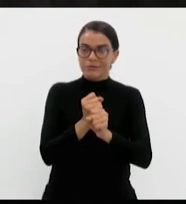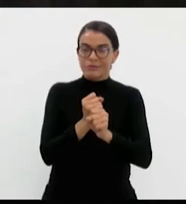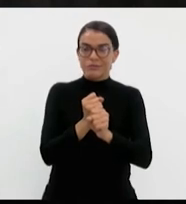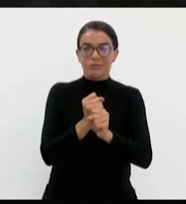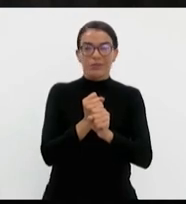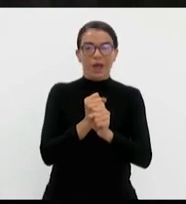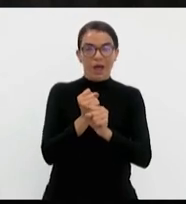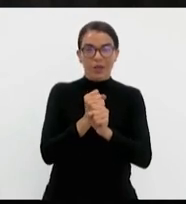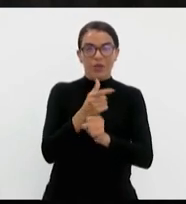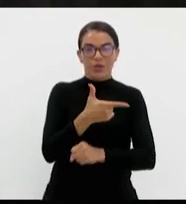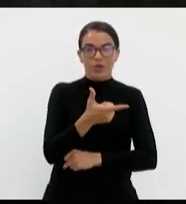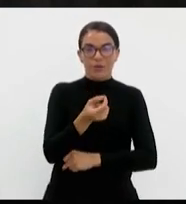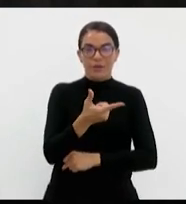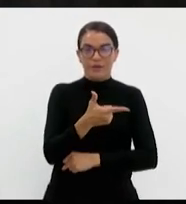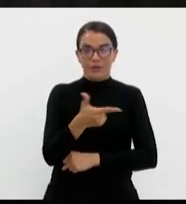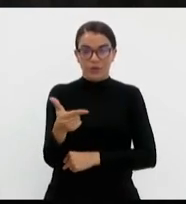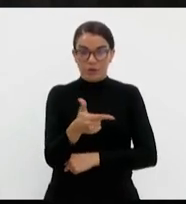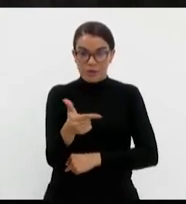22,